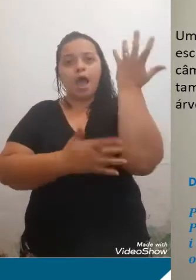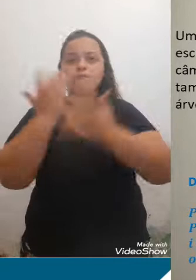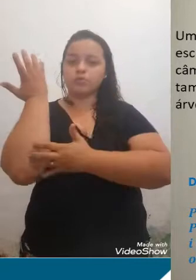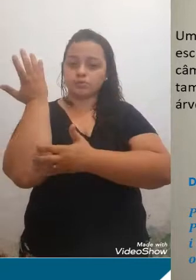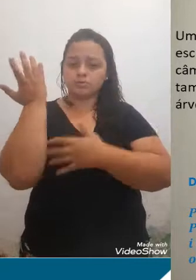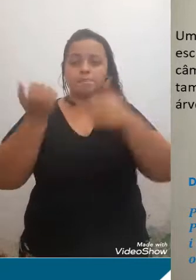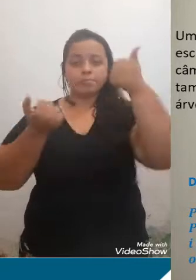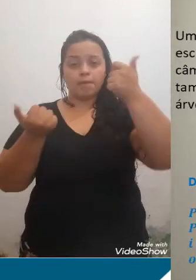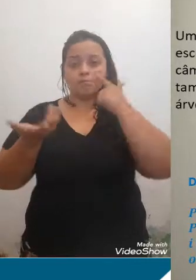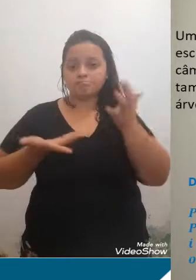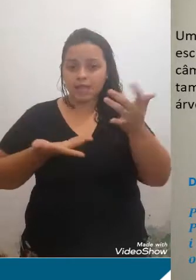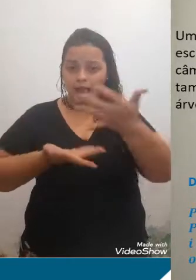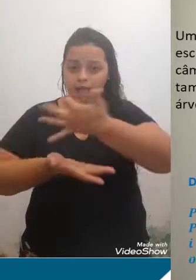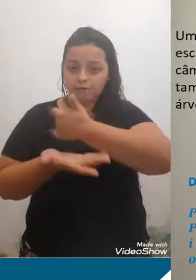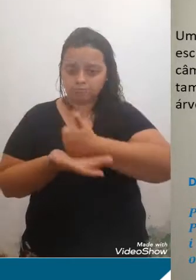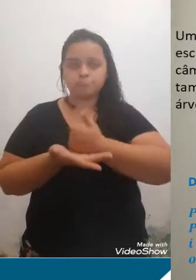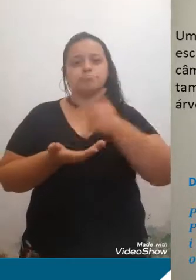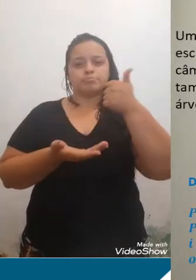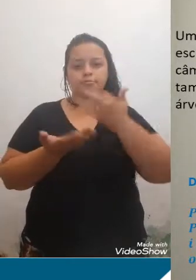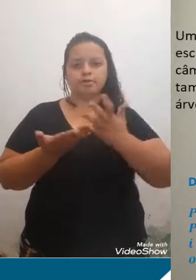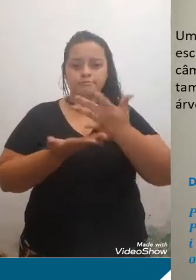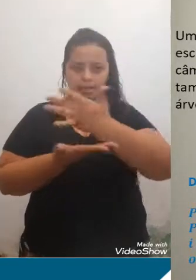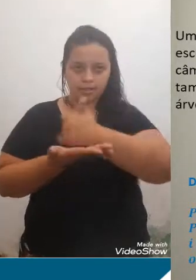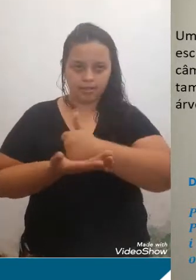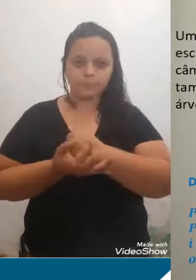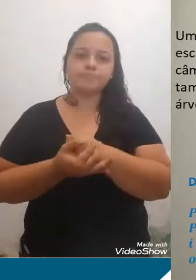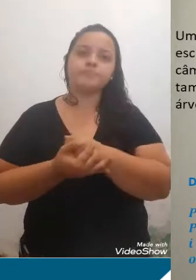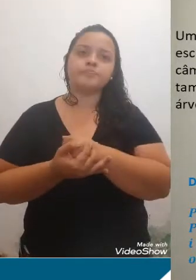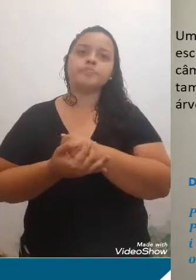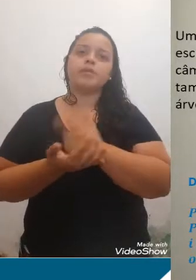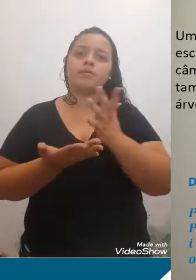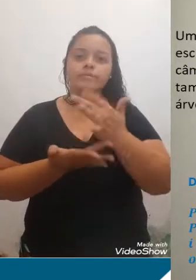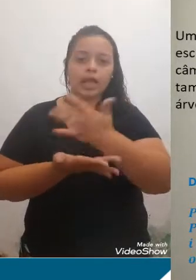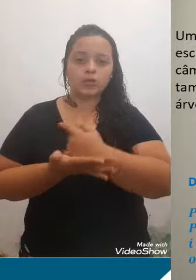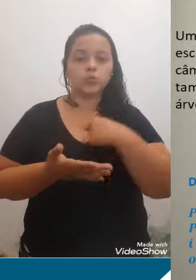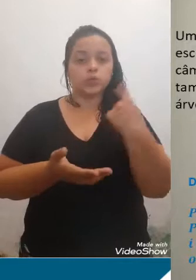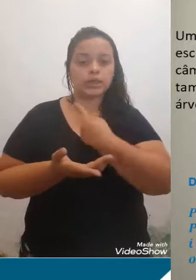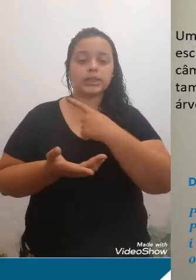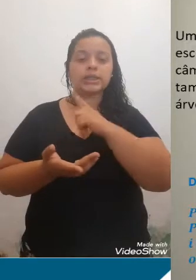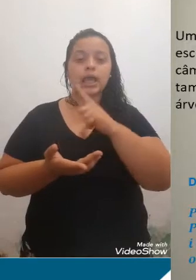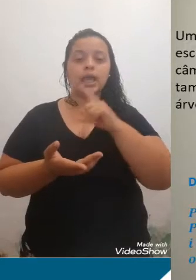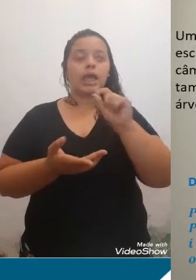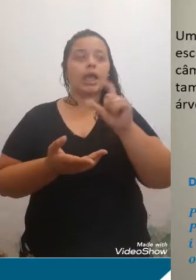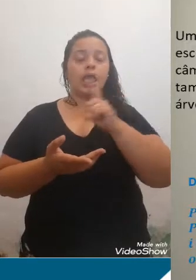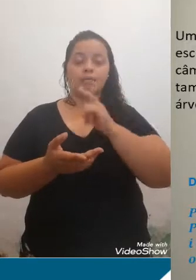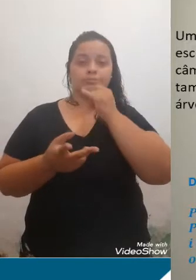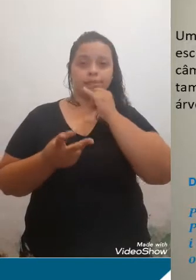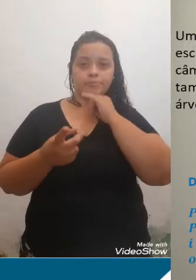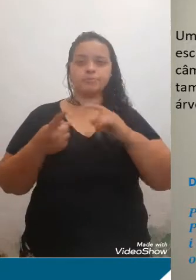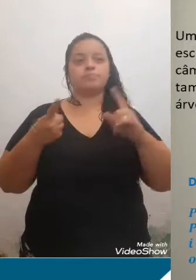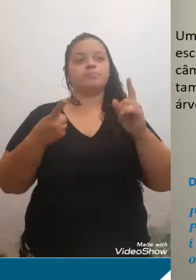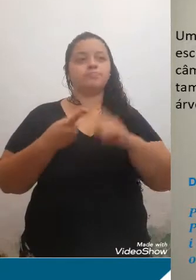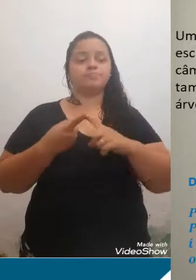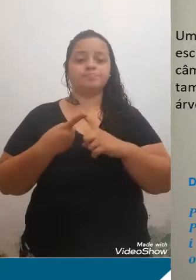aí, primeiro que separar os dados, né? A gente primeiro separa os dados, e os dados que a gente tem são